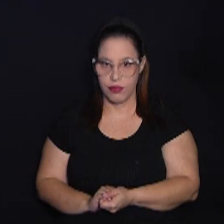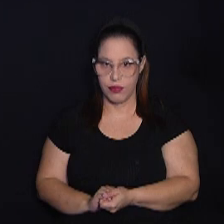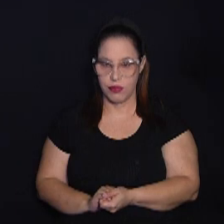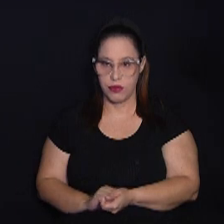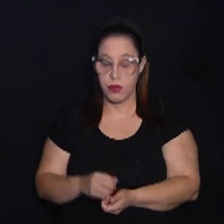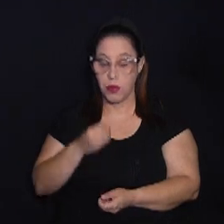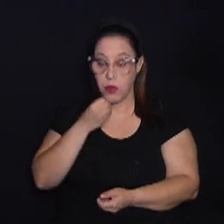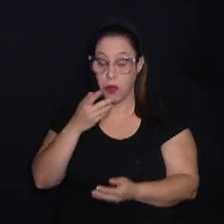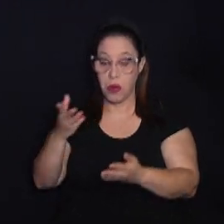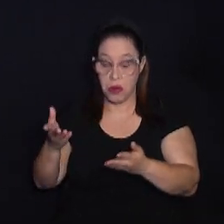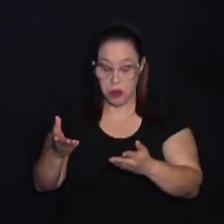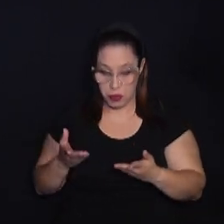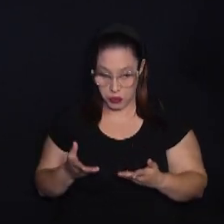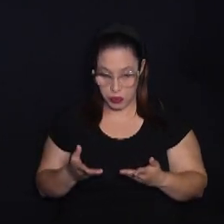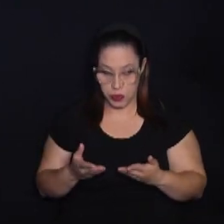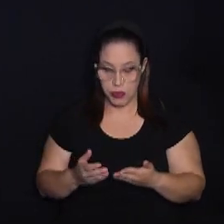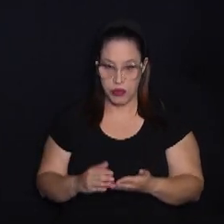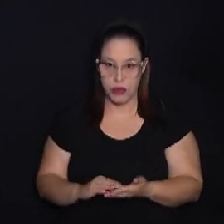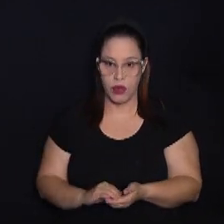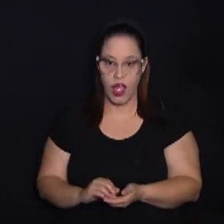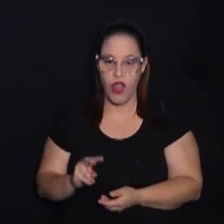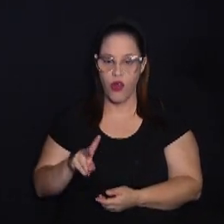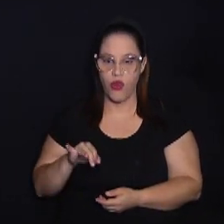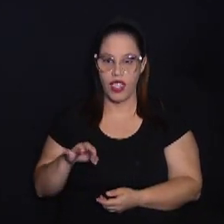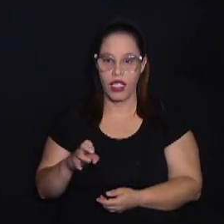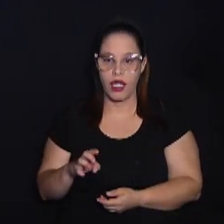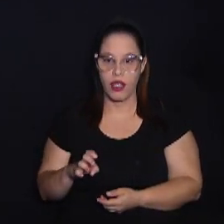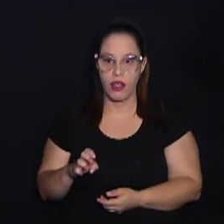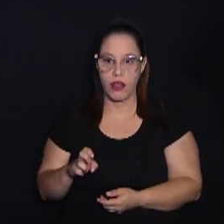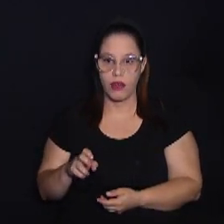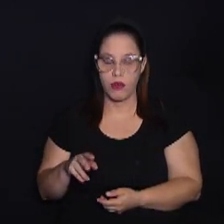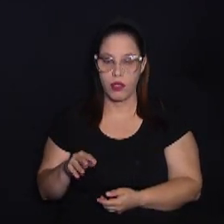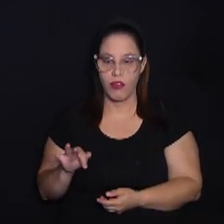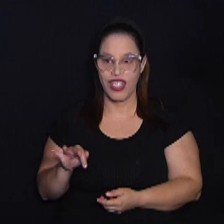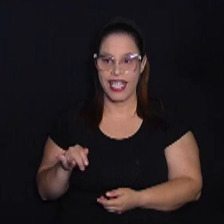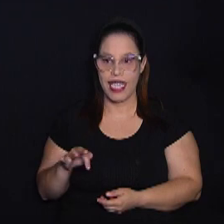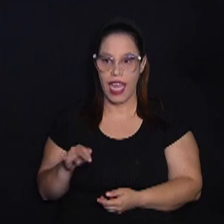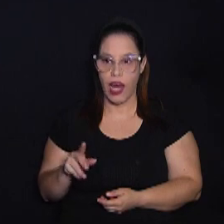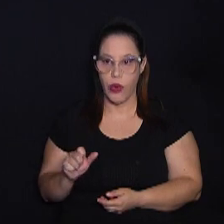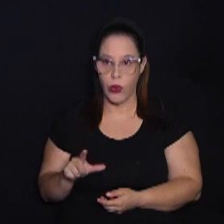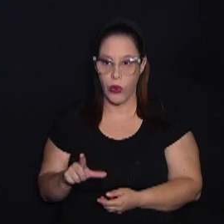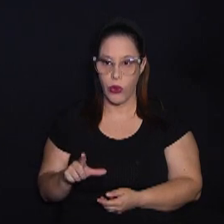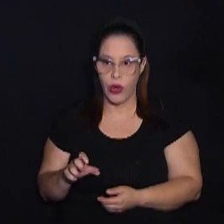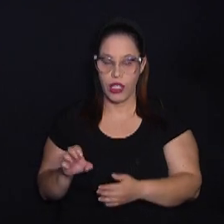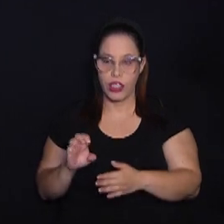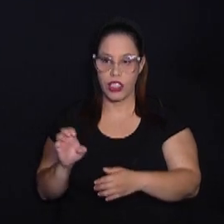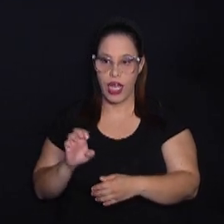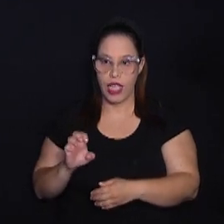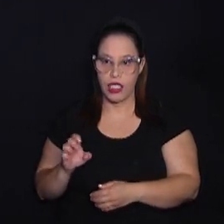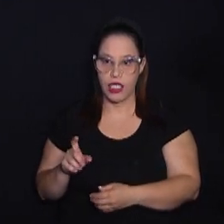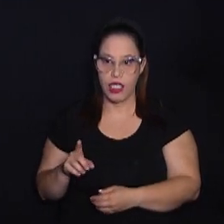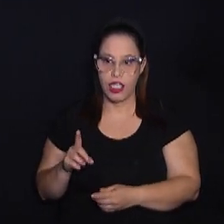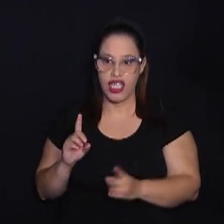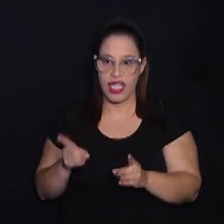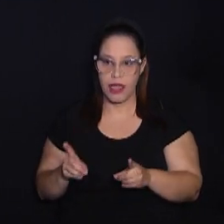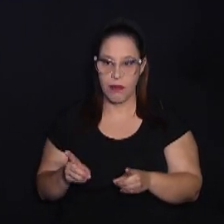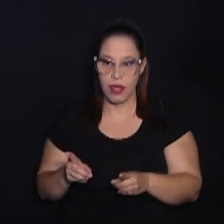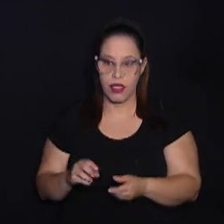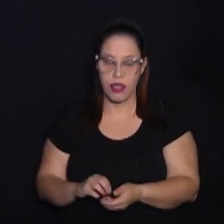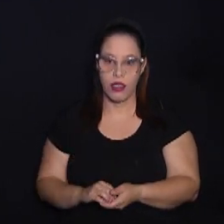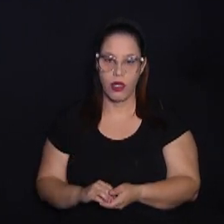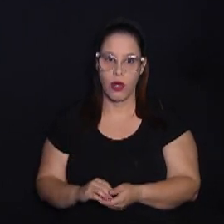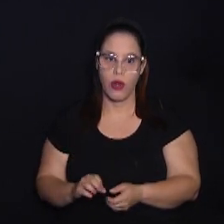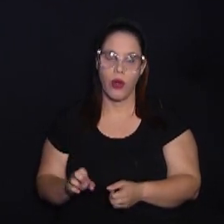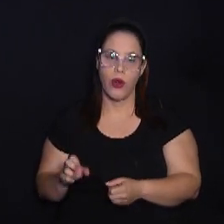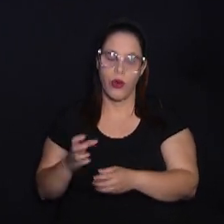Vamos receber agora a vice-presidente de Fiscalização, Ética e Disciplina do Conselho Regional de